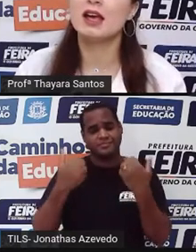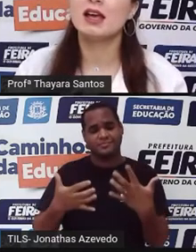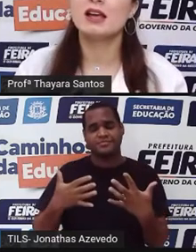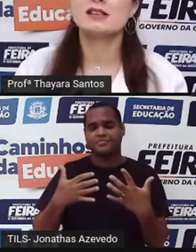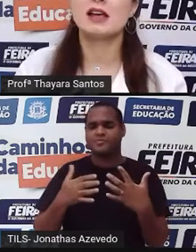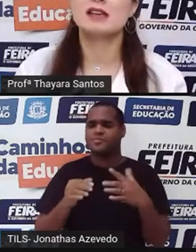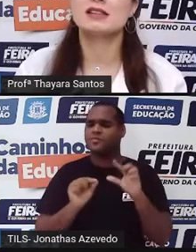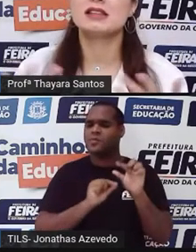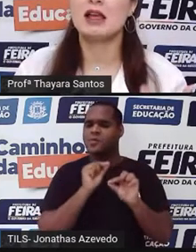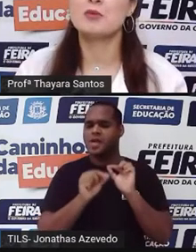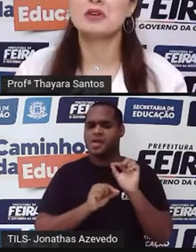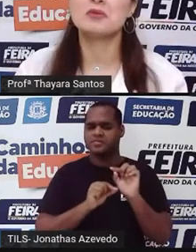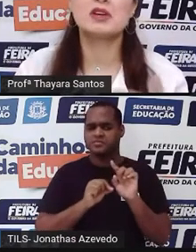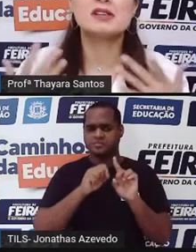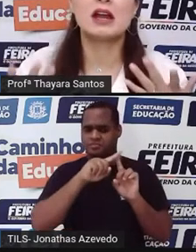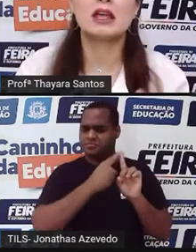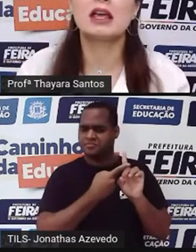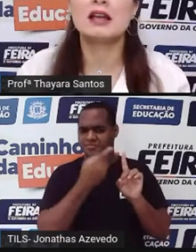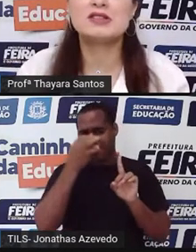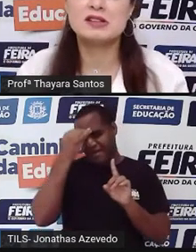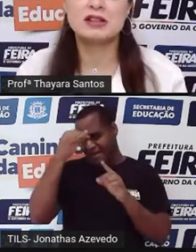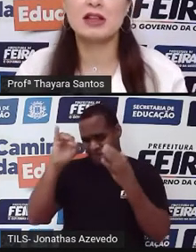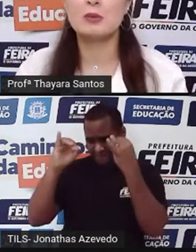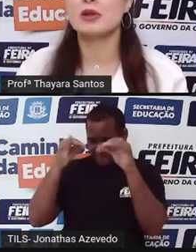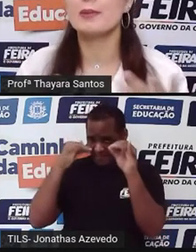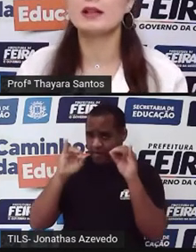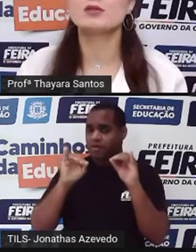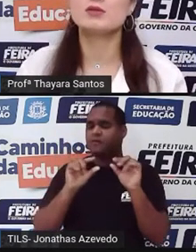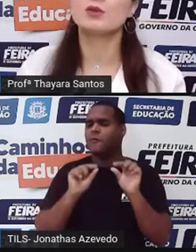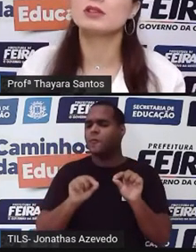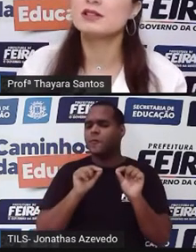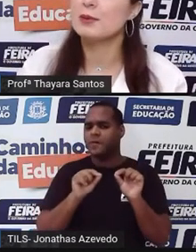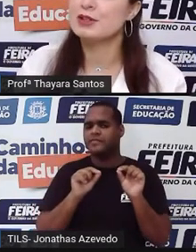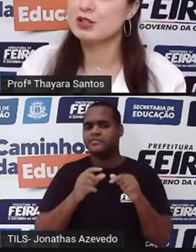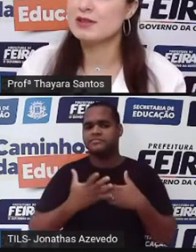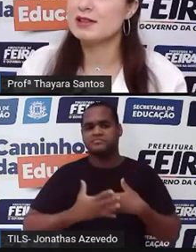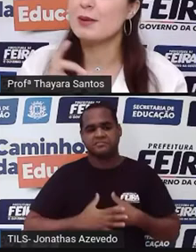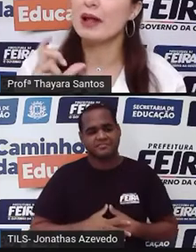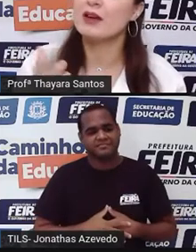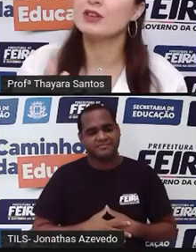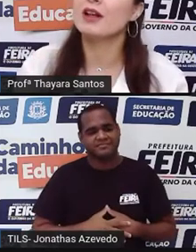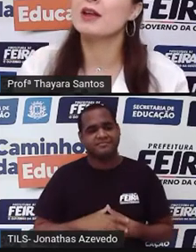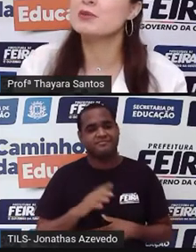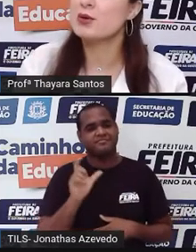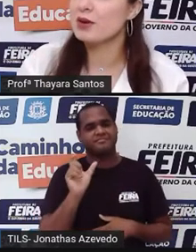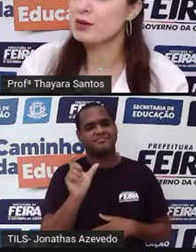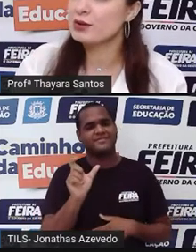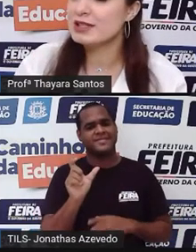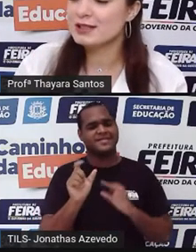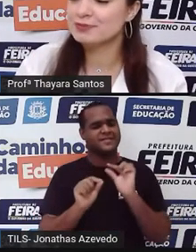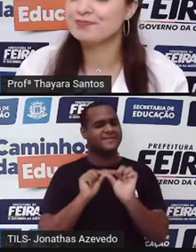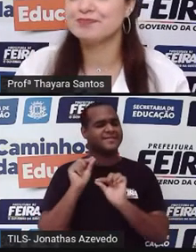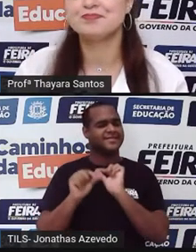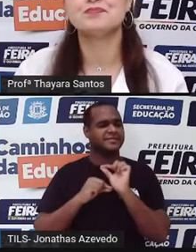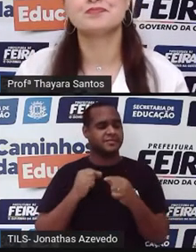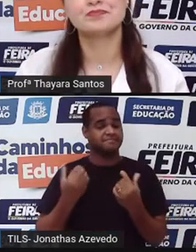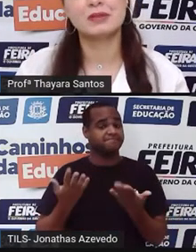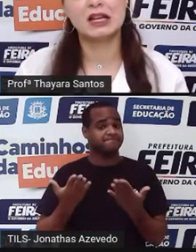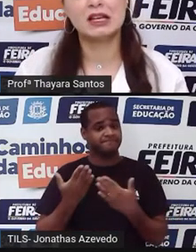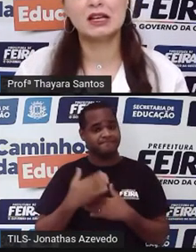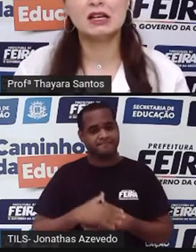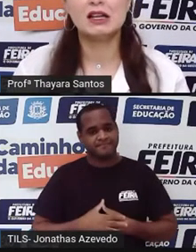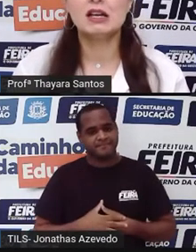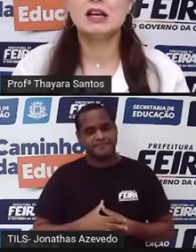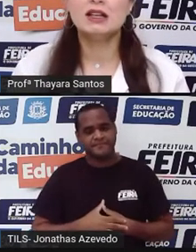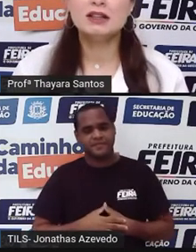será que é essa esse termo O que será que quer dizer se terminar métodos contraceptivos essa palavrinha lembra alguma coisa